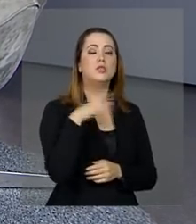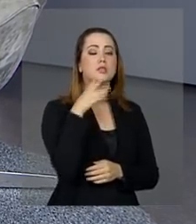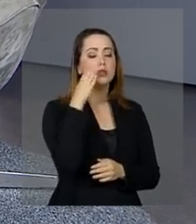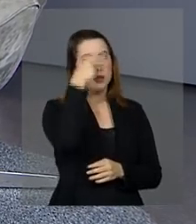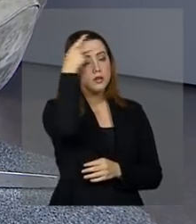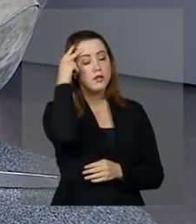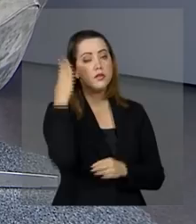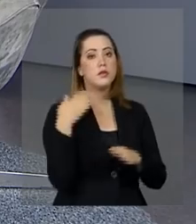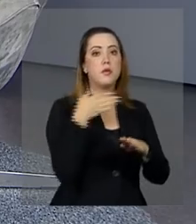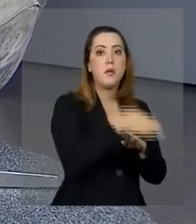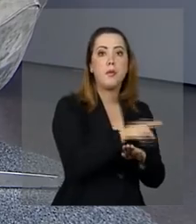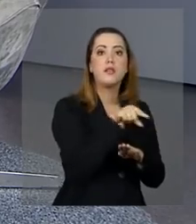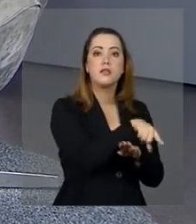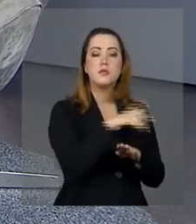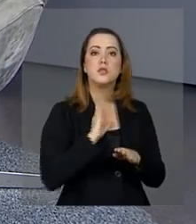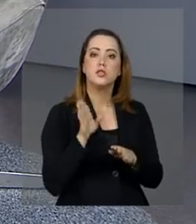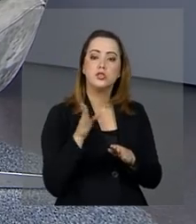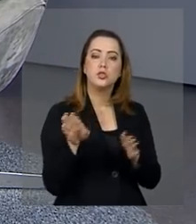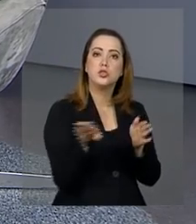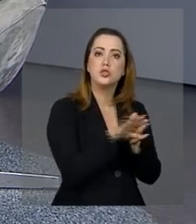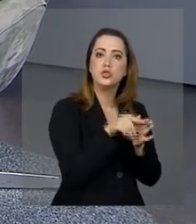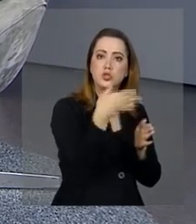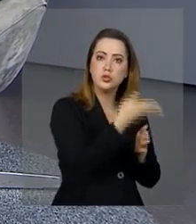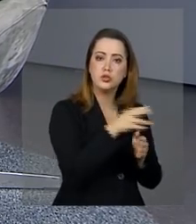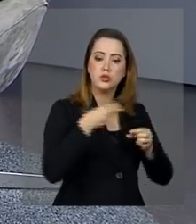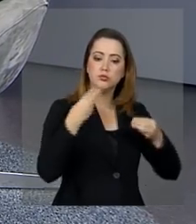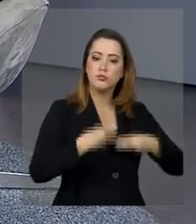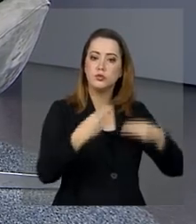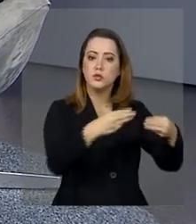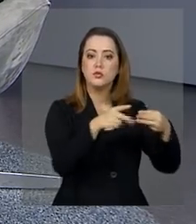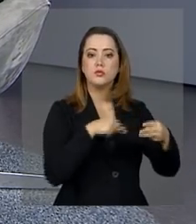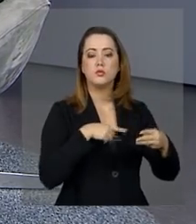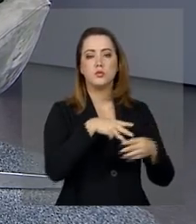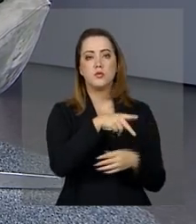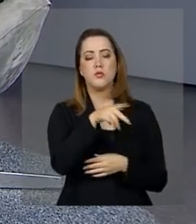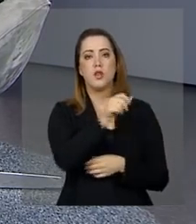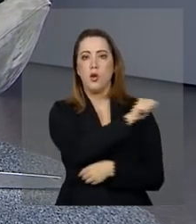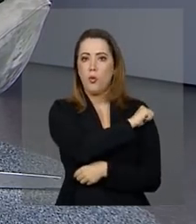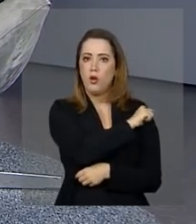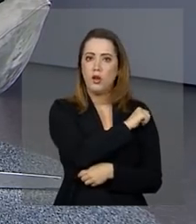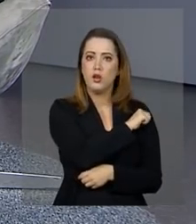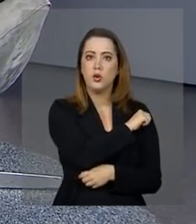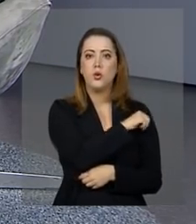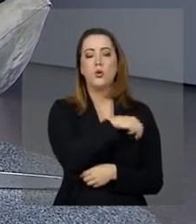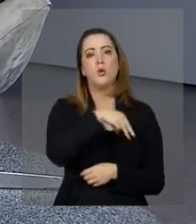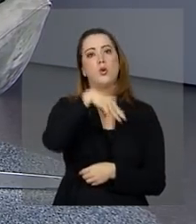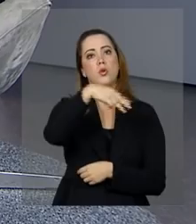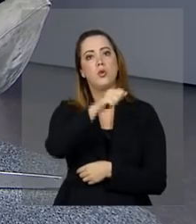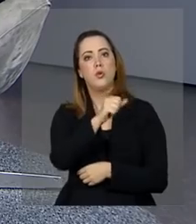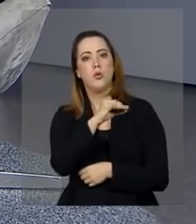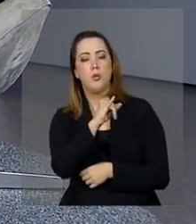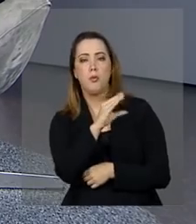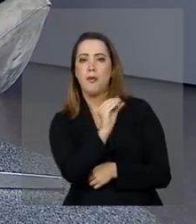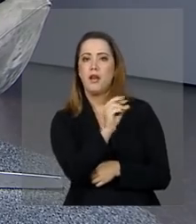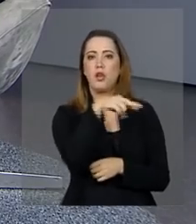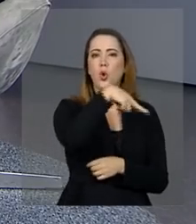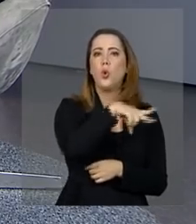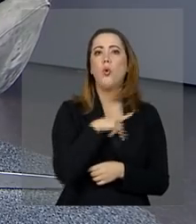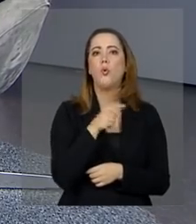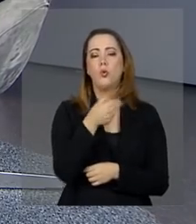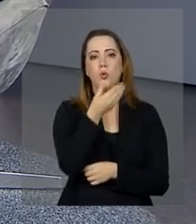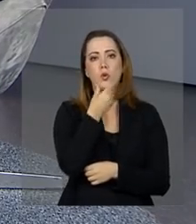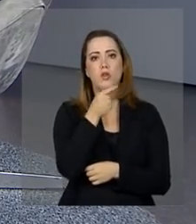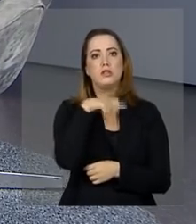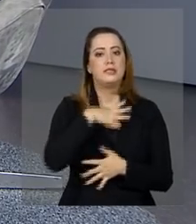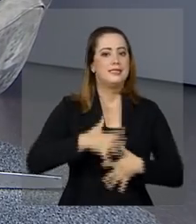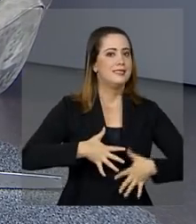espetáculo e já se dirige à Esplanada dos Ministérios é o estudante Michael Douglas. Ele já mandou uma mensagem para a gente e fala sobre a emoção de